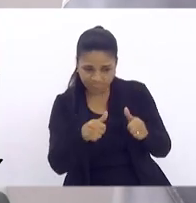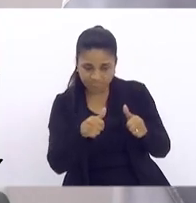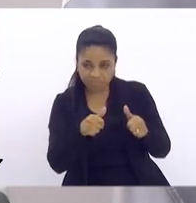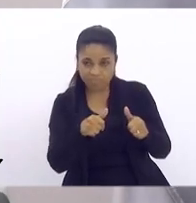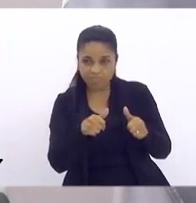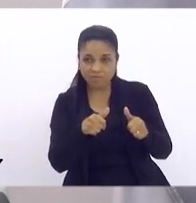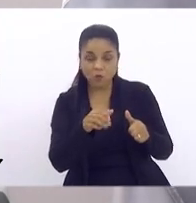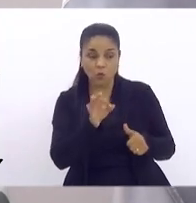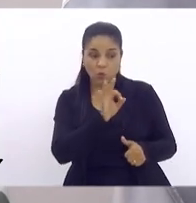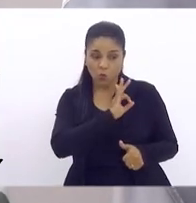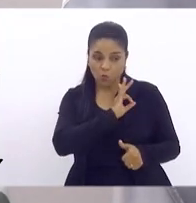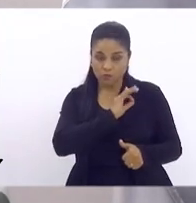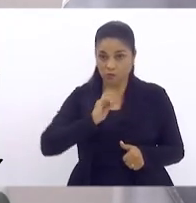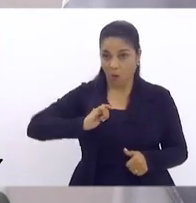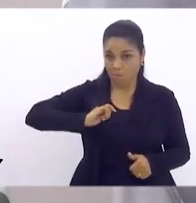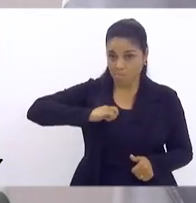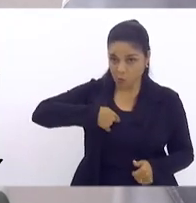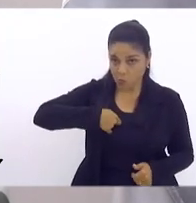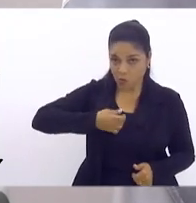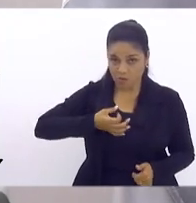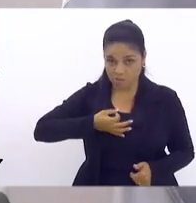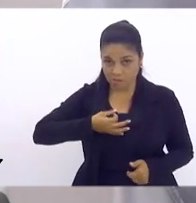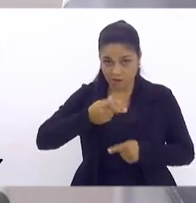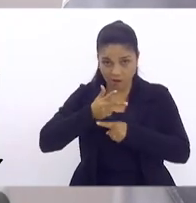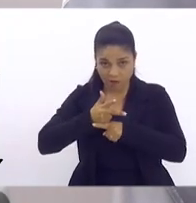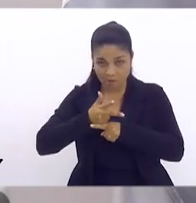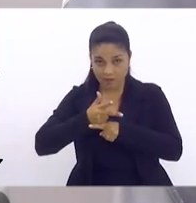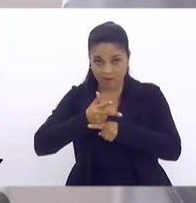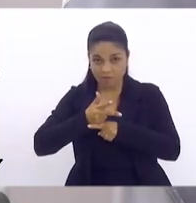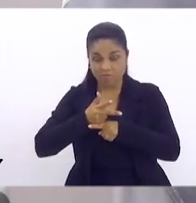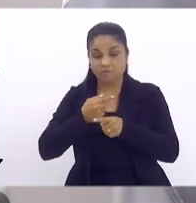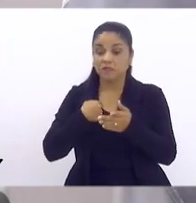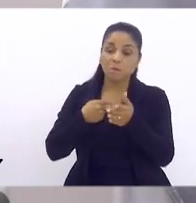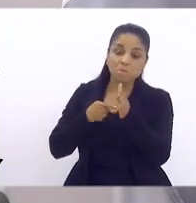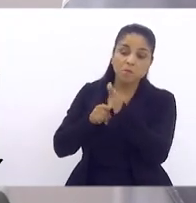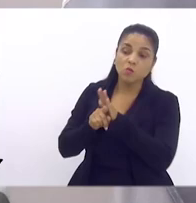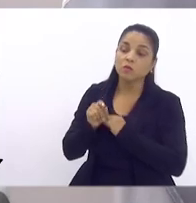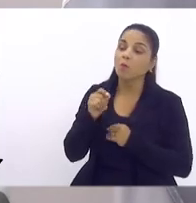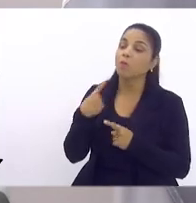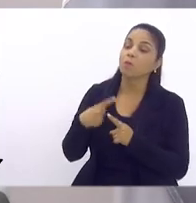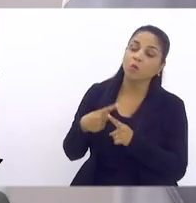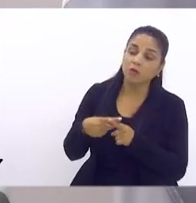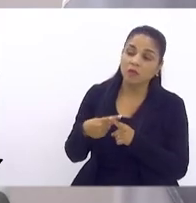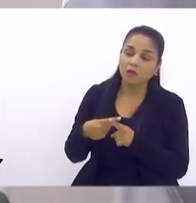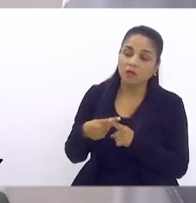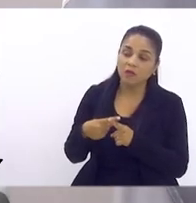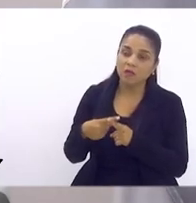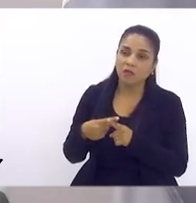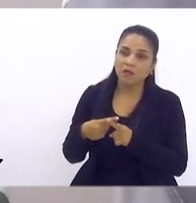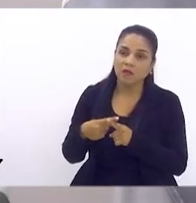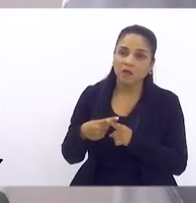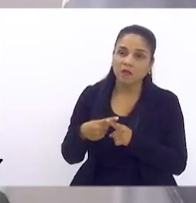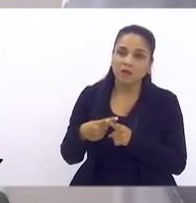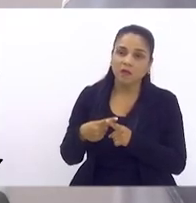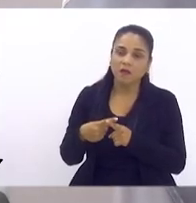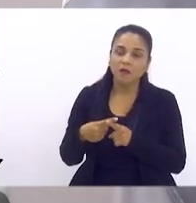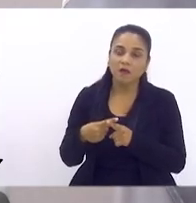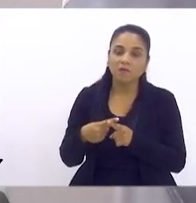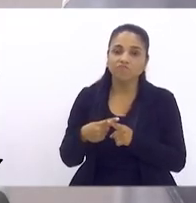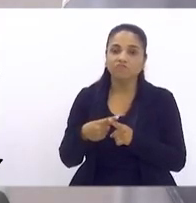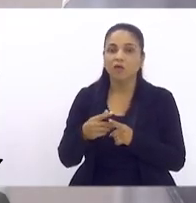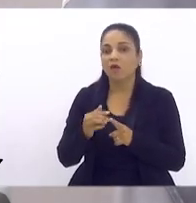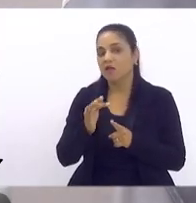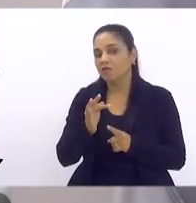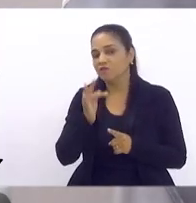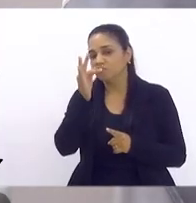né Ele desligou isso pode ser questionado a ele né então vamos imaginar que algum dia seja